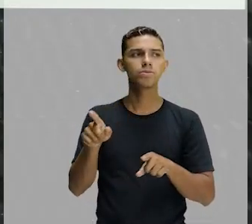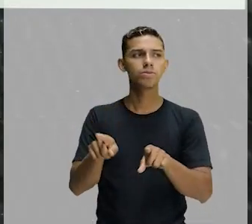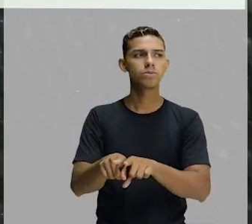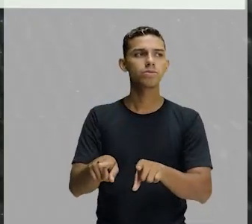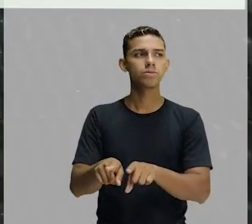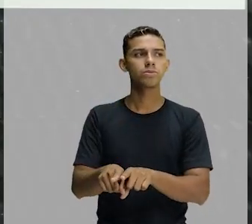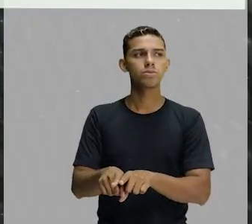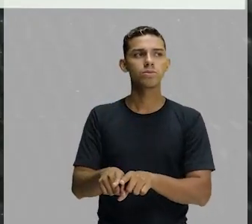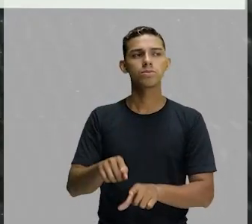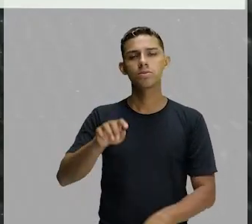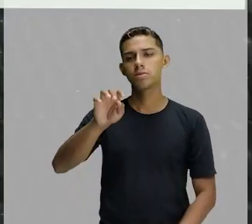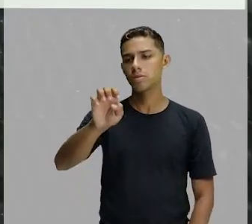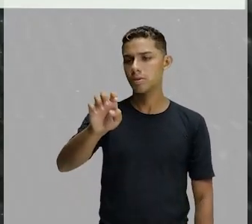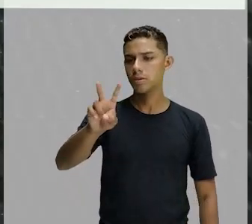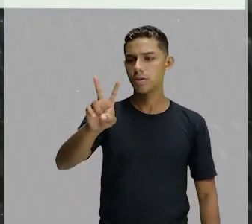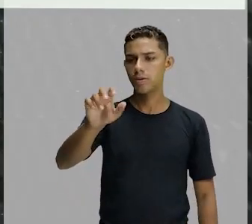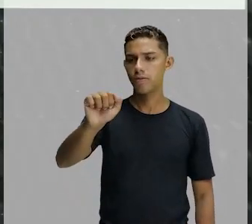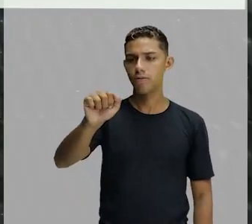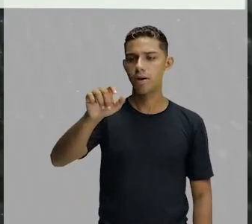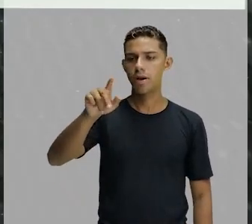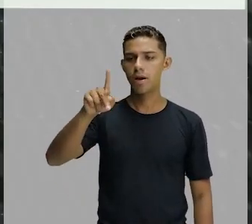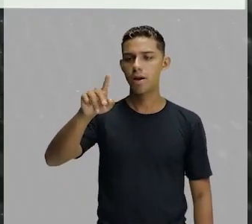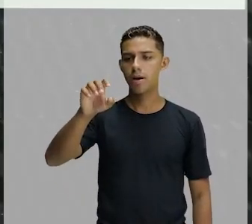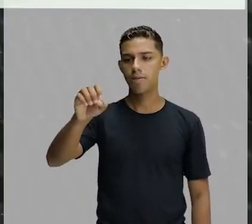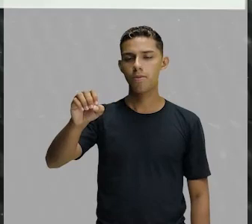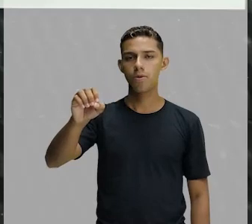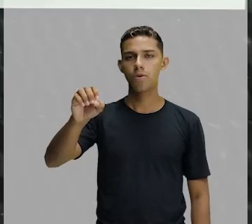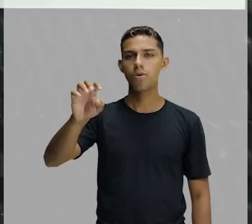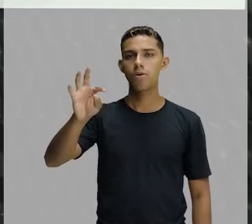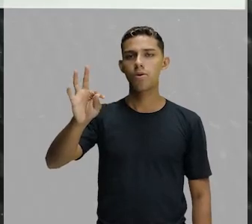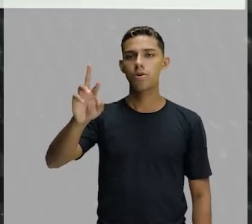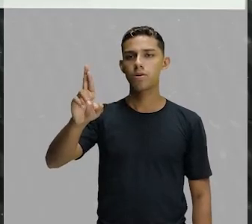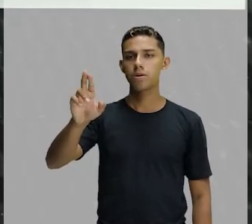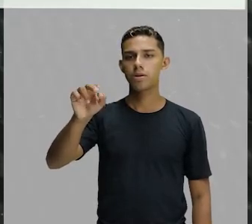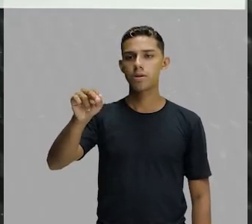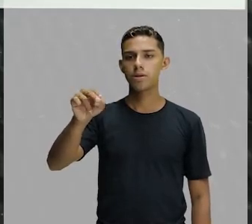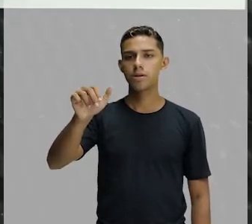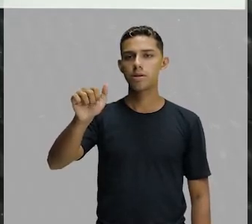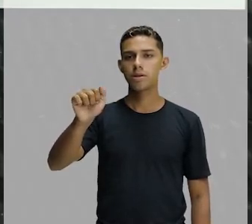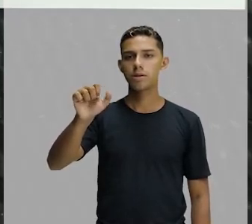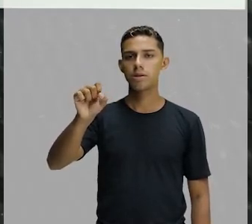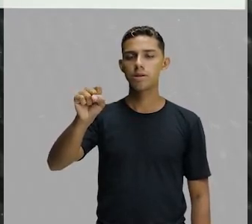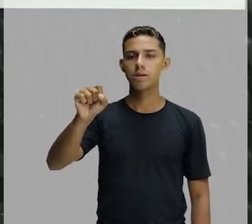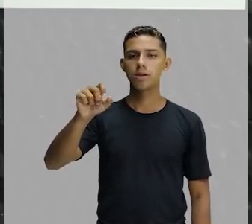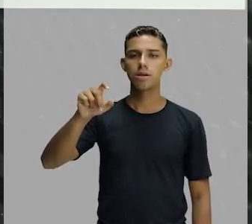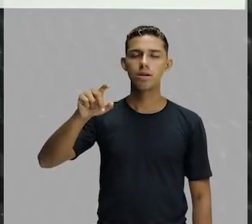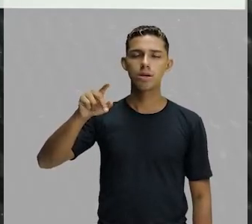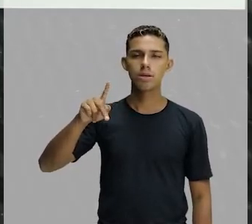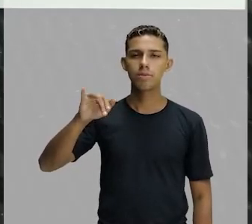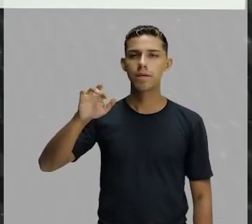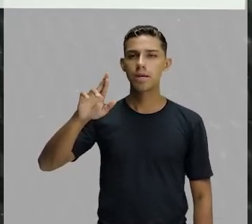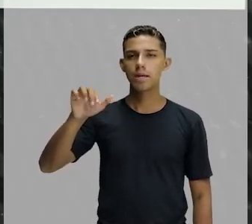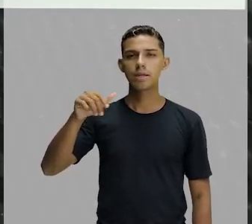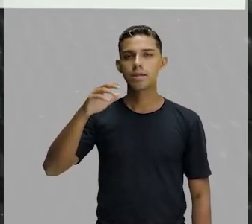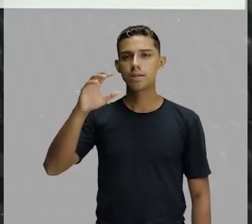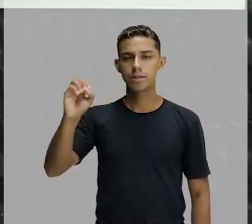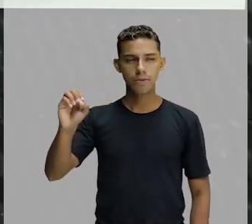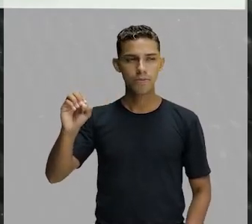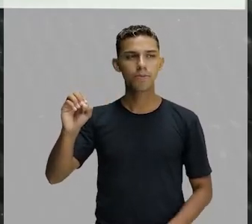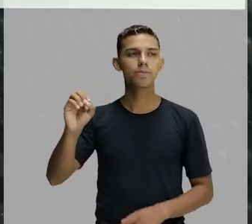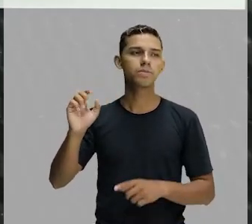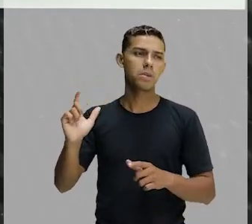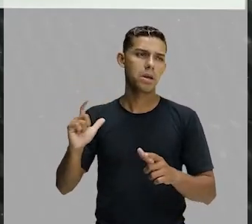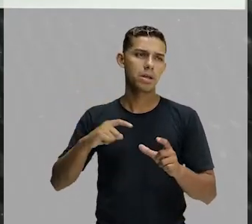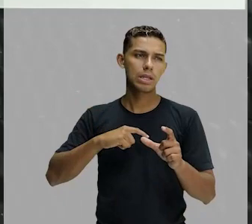de evapotranspiração, tranquilamente, certo? Já quando eu tenho pouca água disponível,